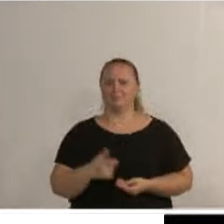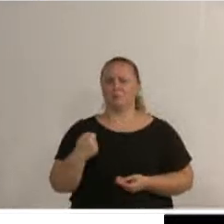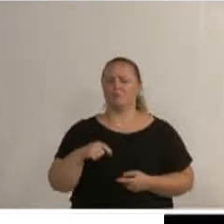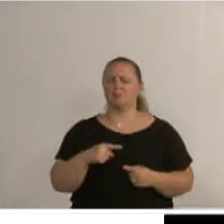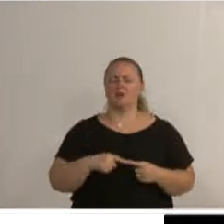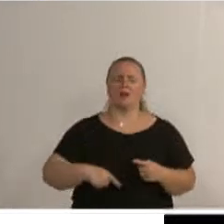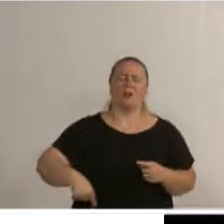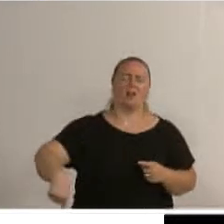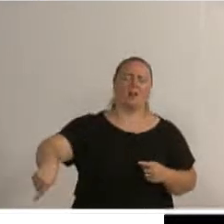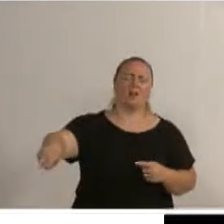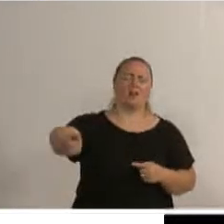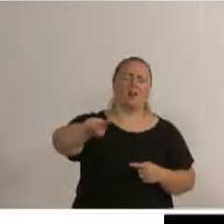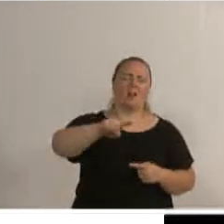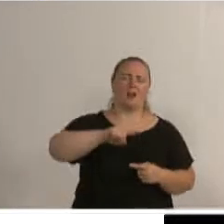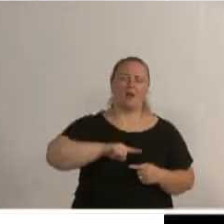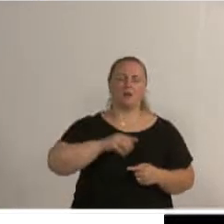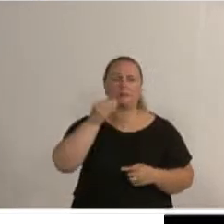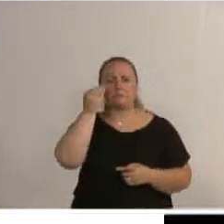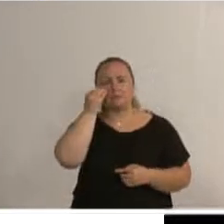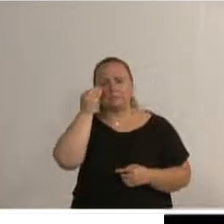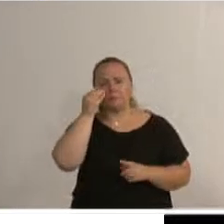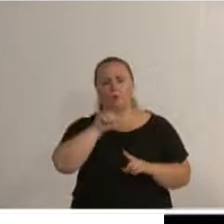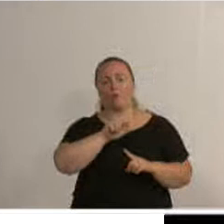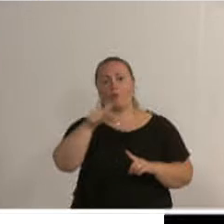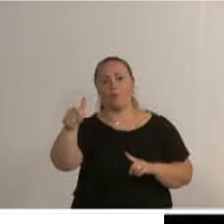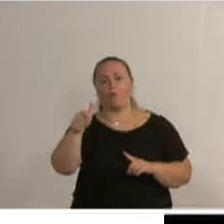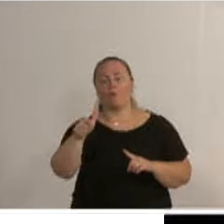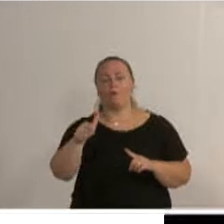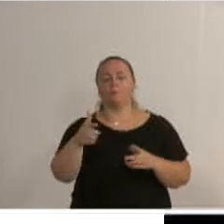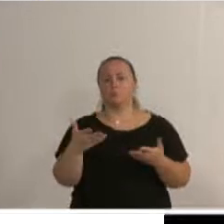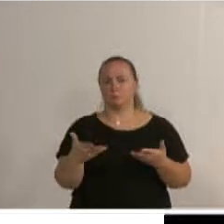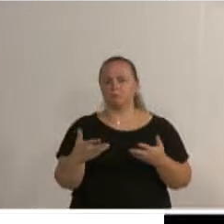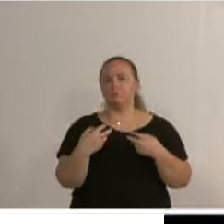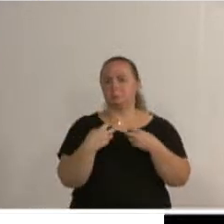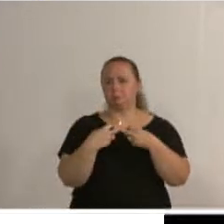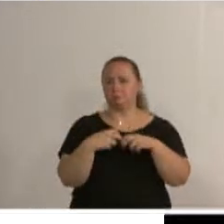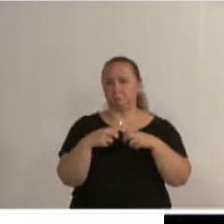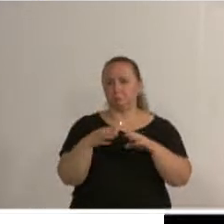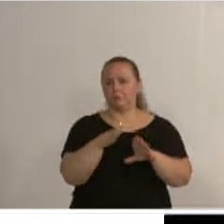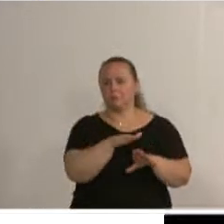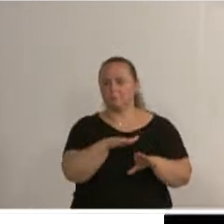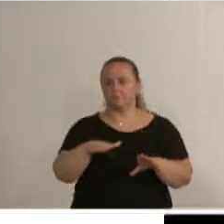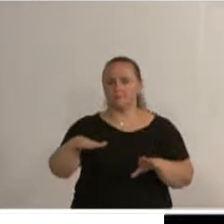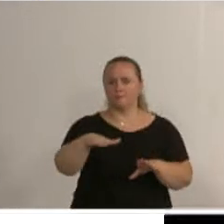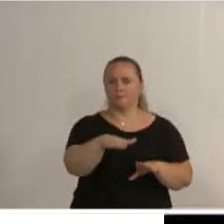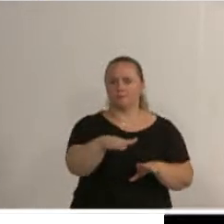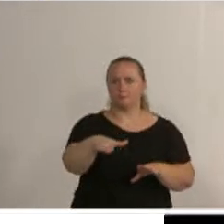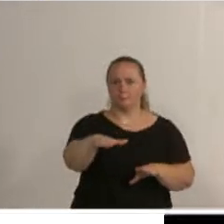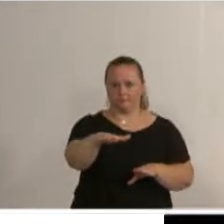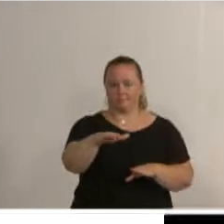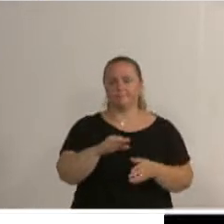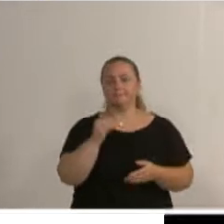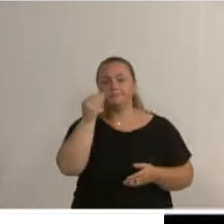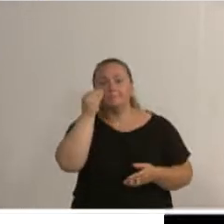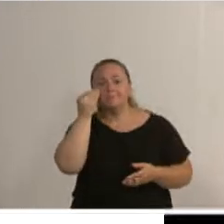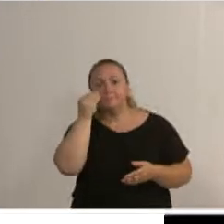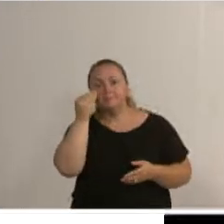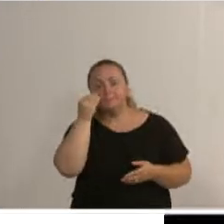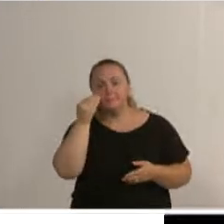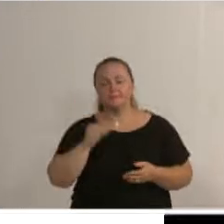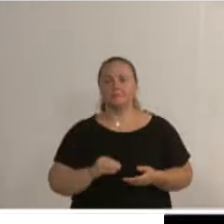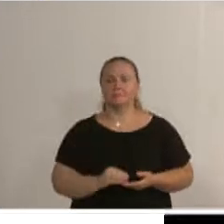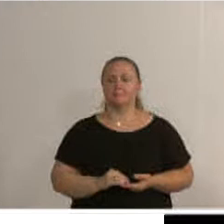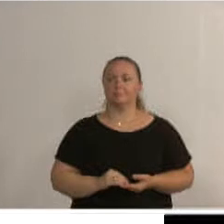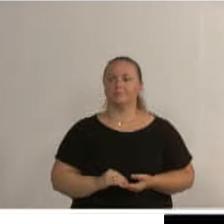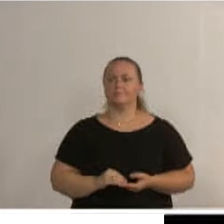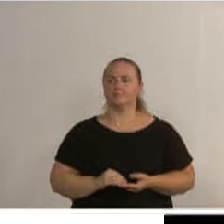gigantesca. Se propôs fazer um outro caminho, né, que passe pelo trevo, que pode atravessar 470. Essa operação